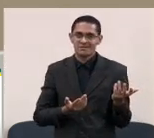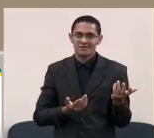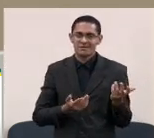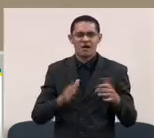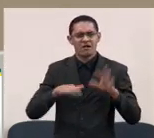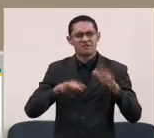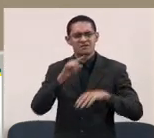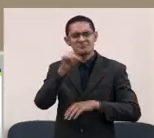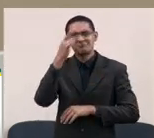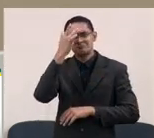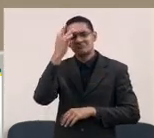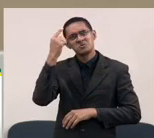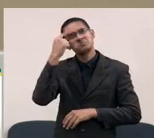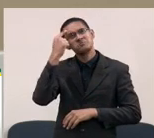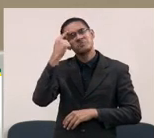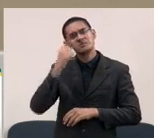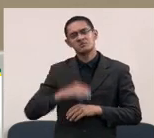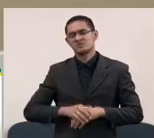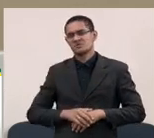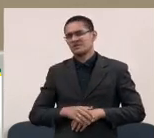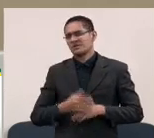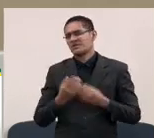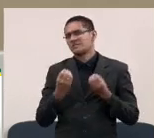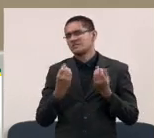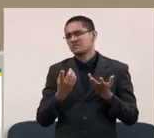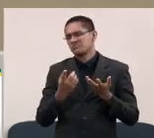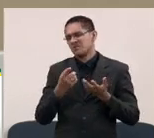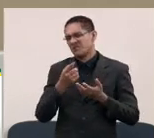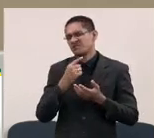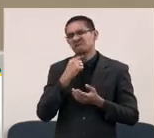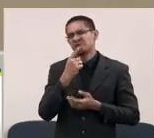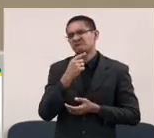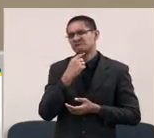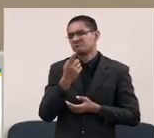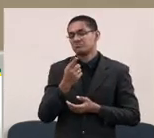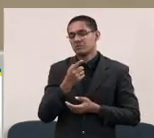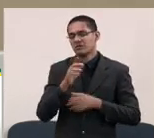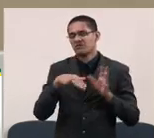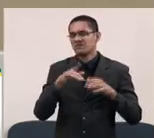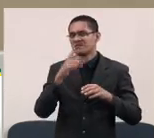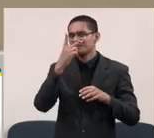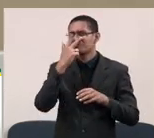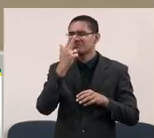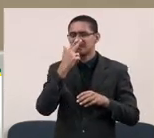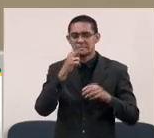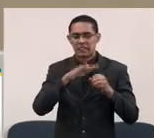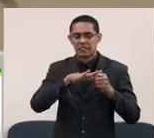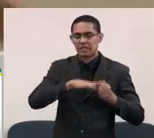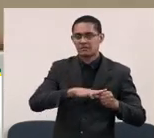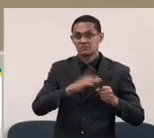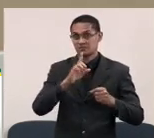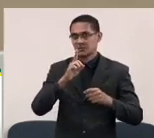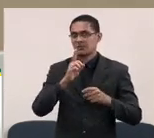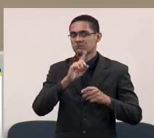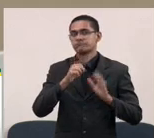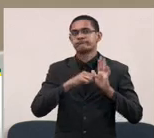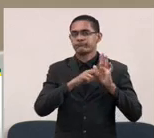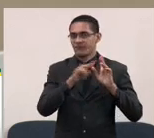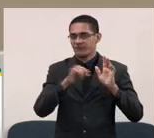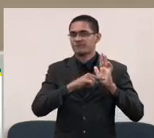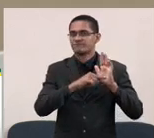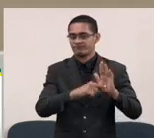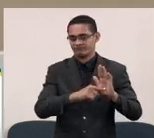parecer, mas Marília, isso não vai estigmatizar aquela criança? Não, isso vai facilitar, e dito